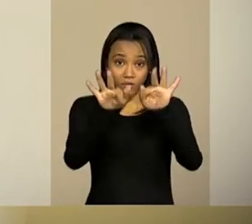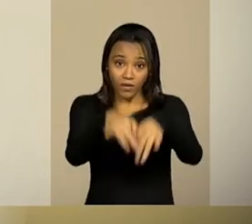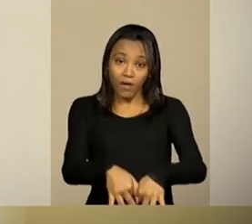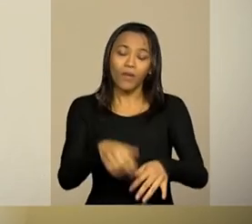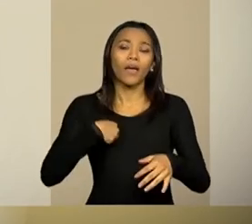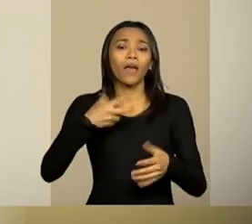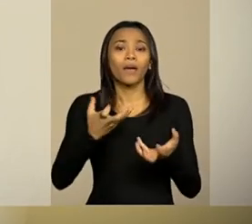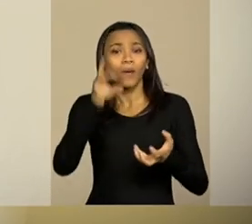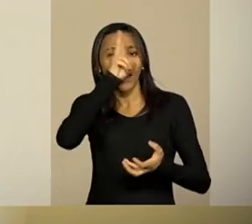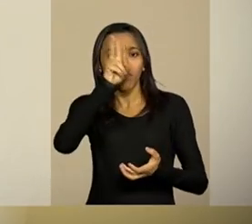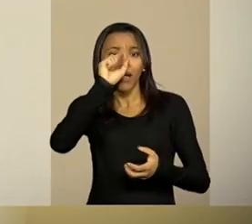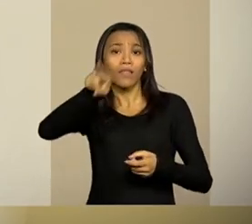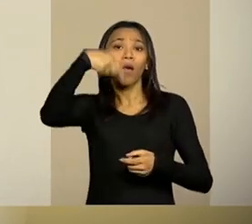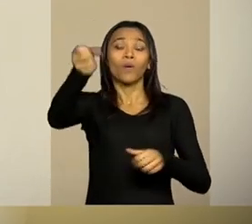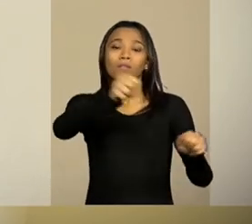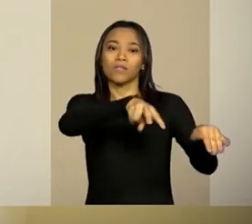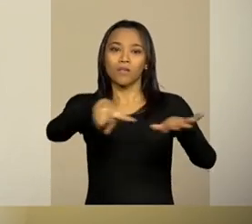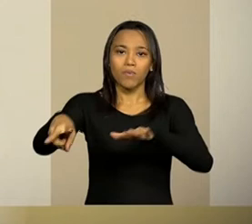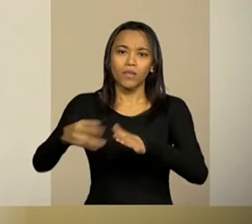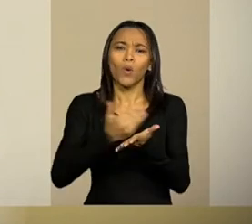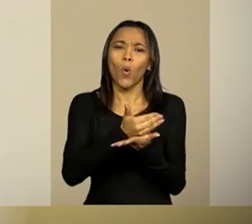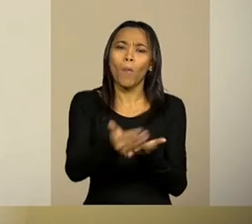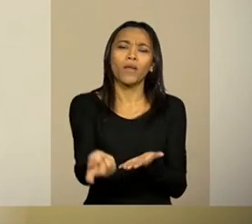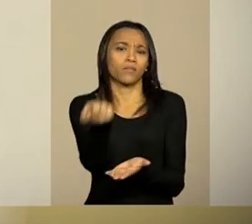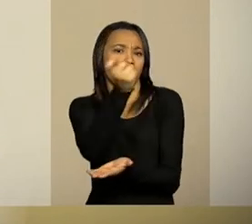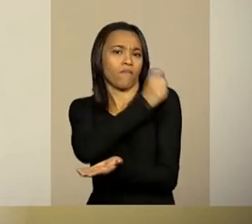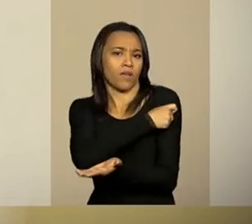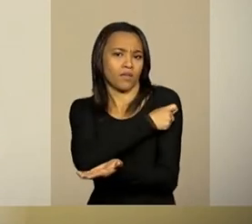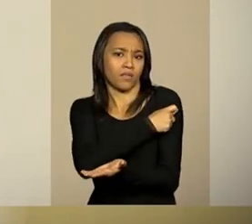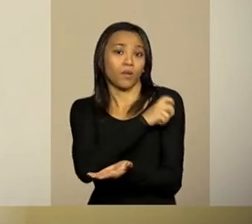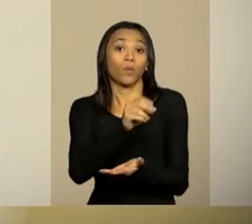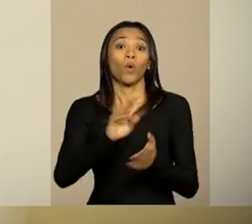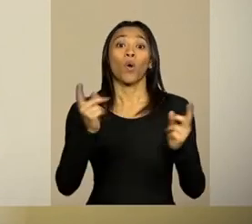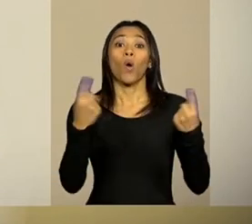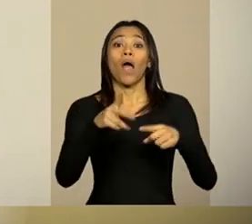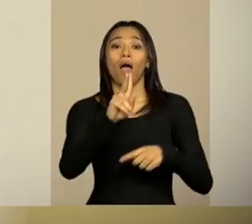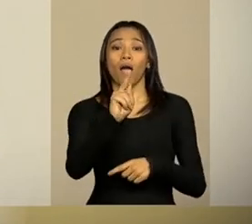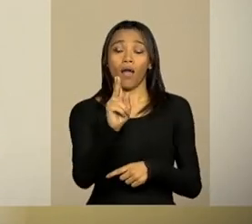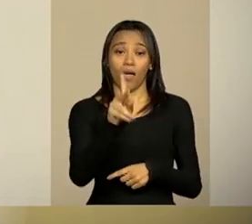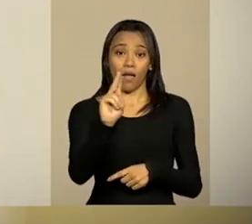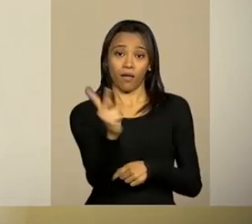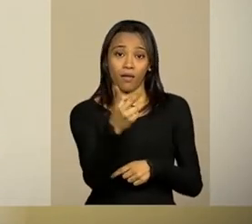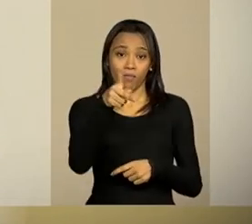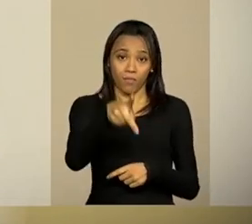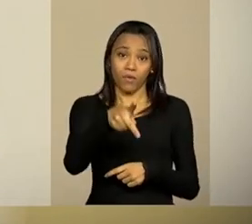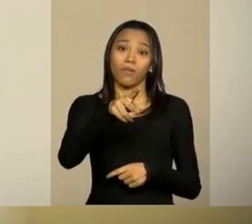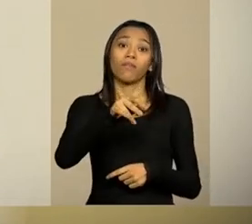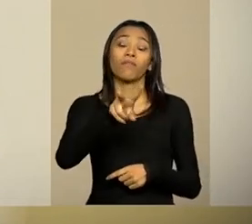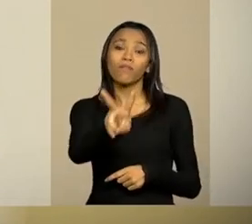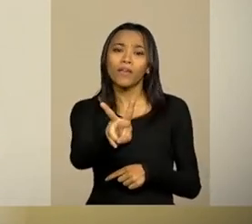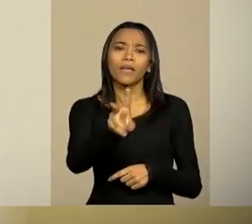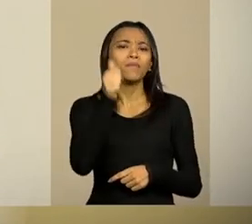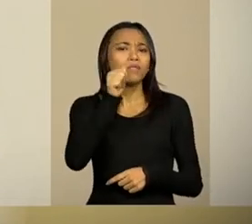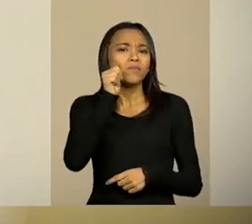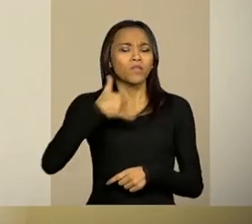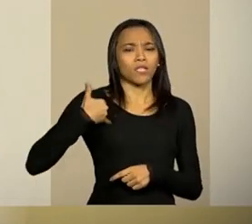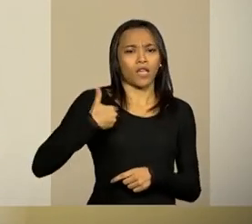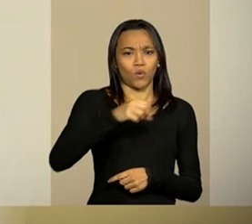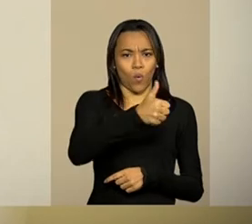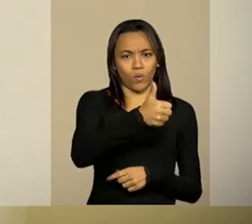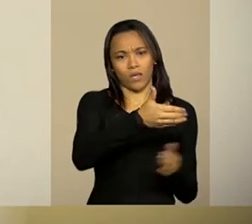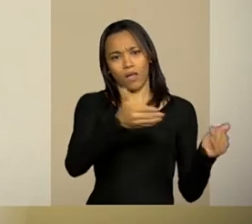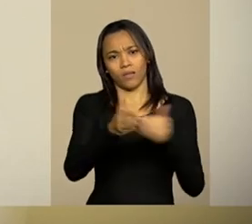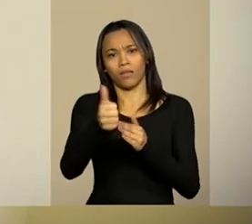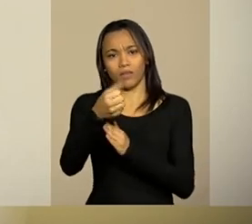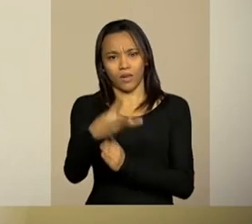quero lembrar que na semana que vem a vacinação contra o HPV para meninas de 11 a 13 anos